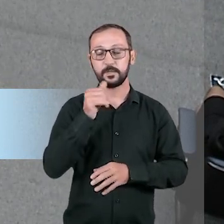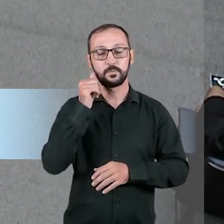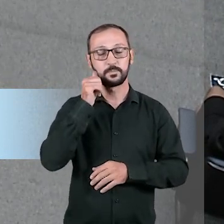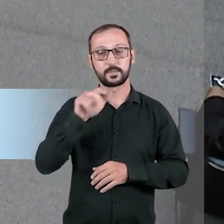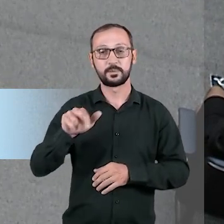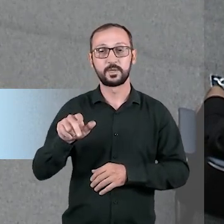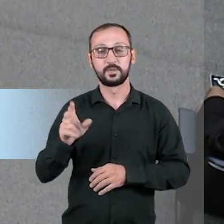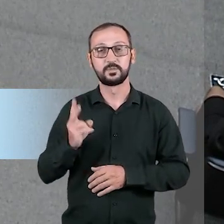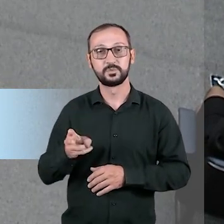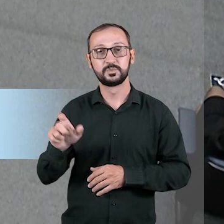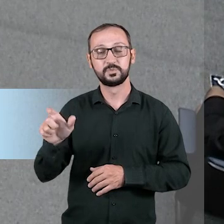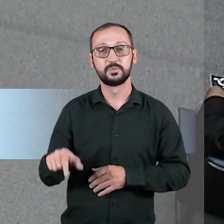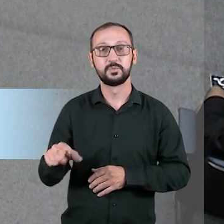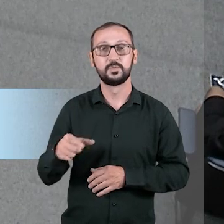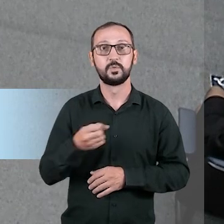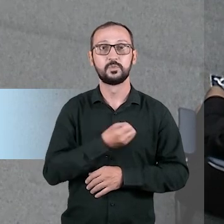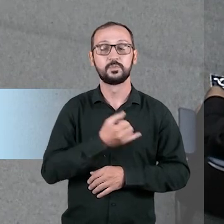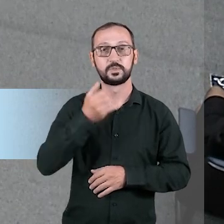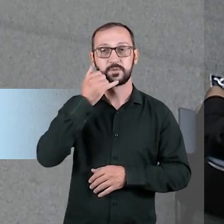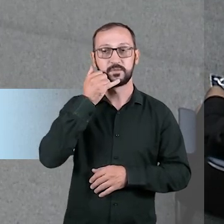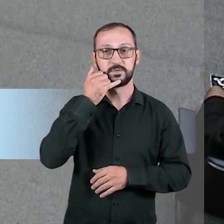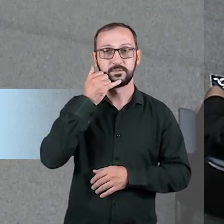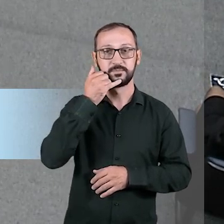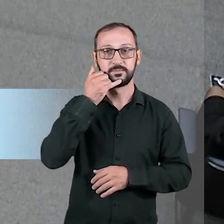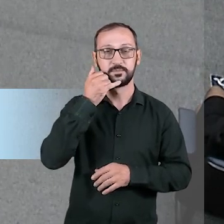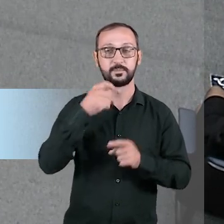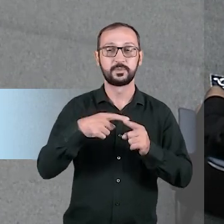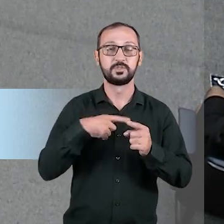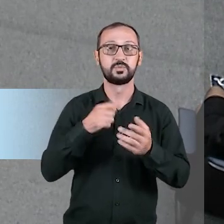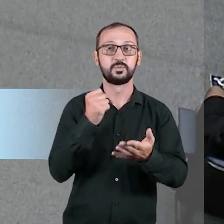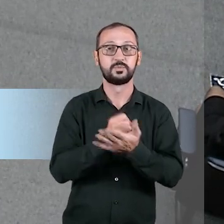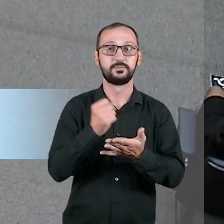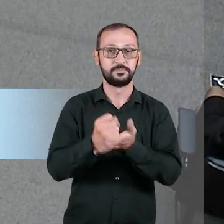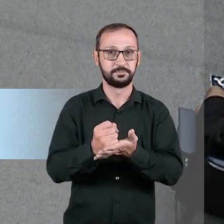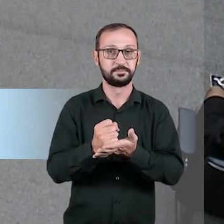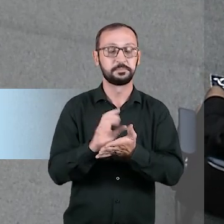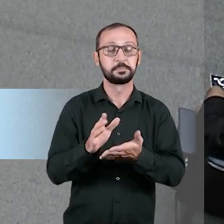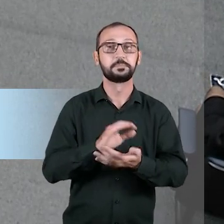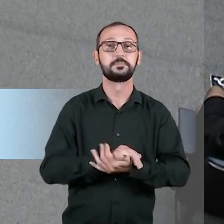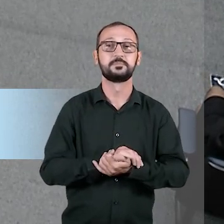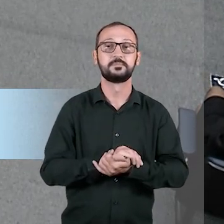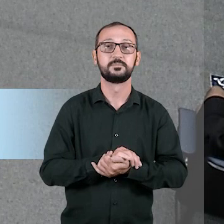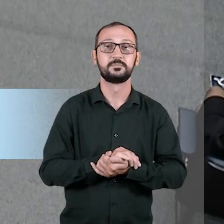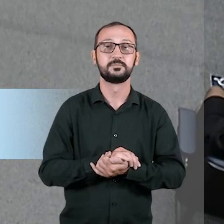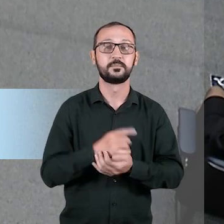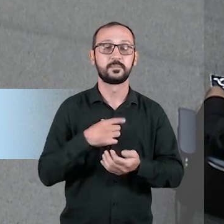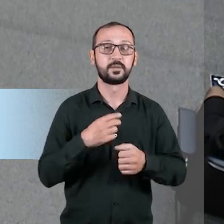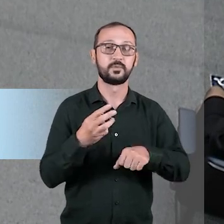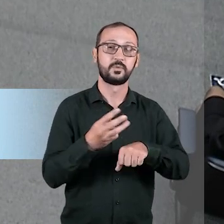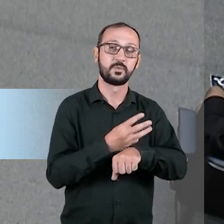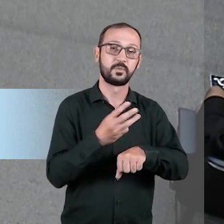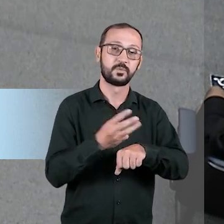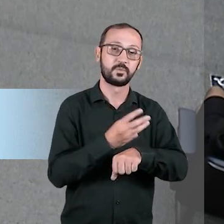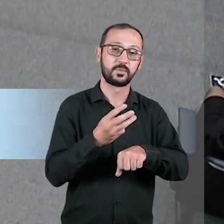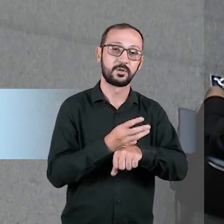minha irmã manteve o número do telefone dela, porque tinha um contrato lá. E aí eu pegava o